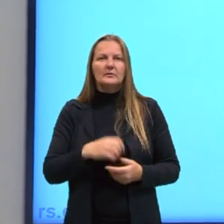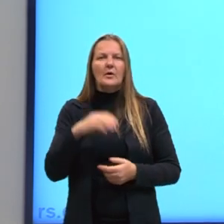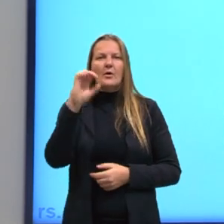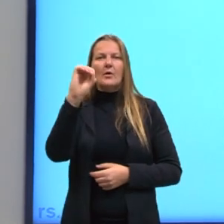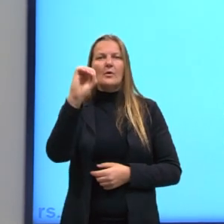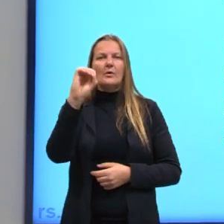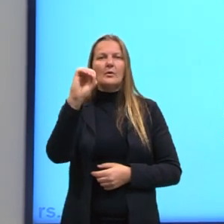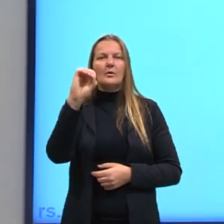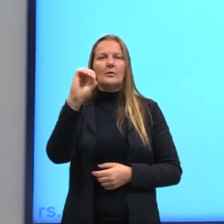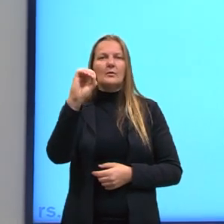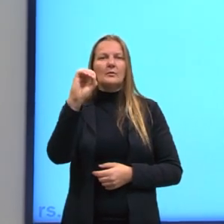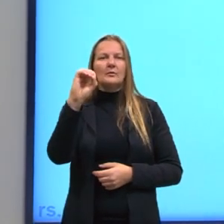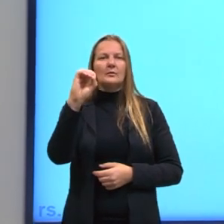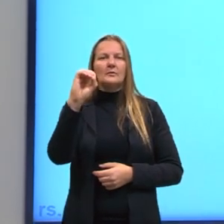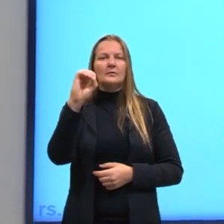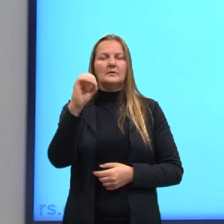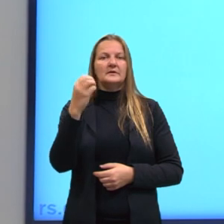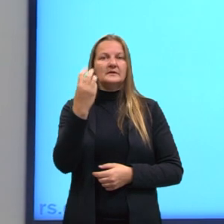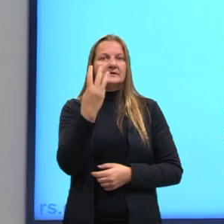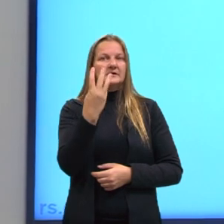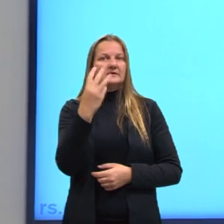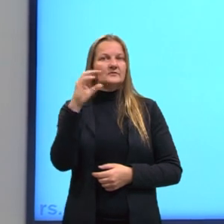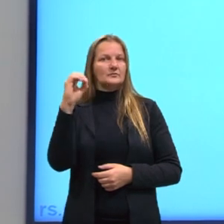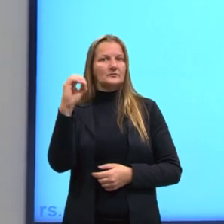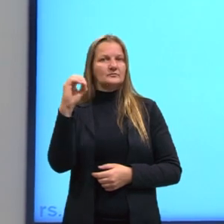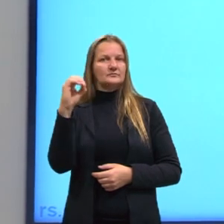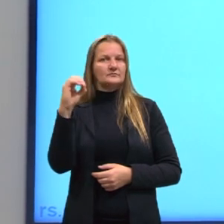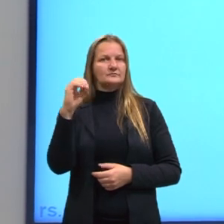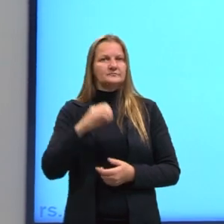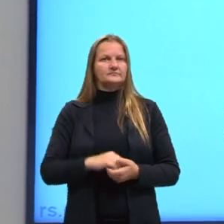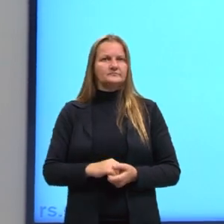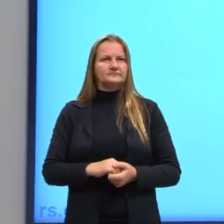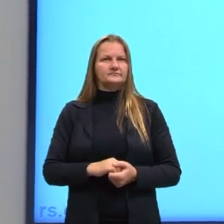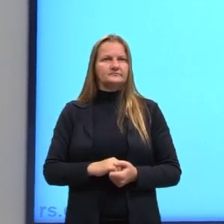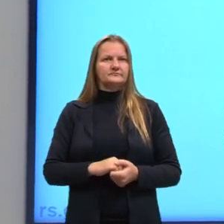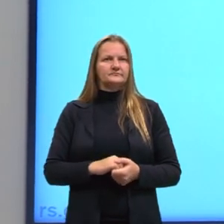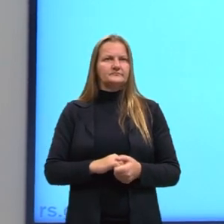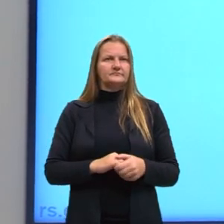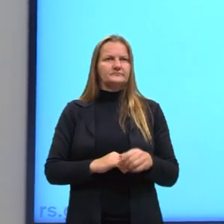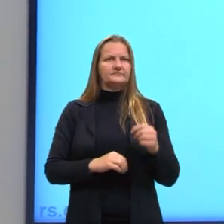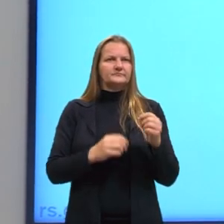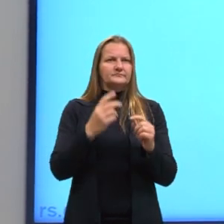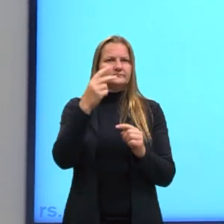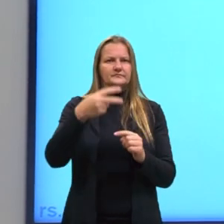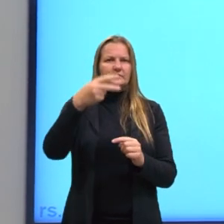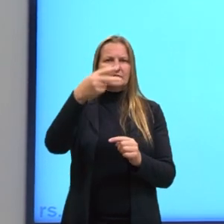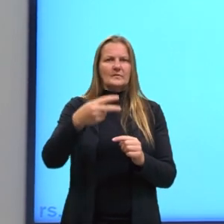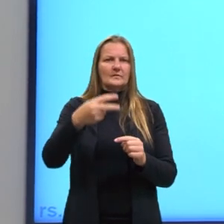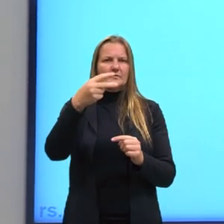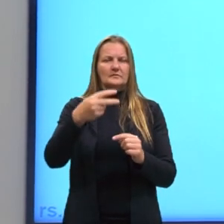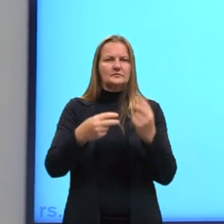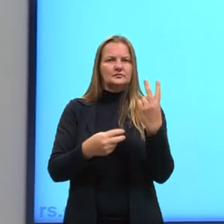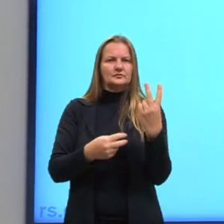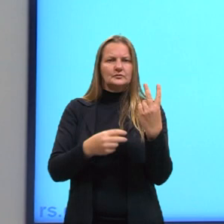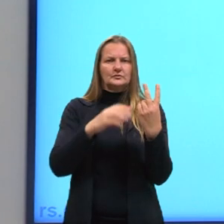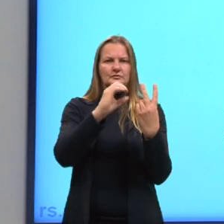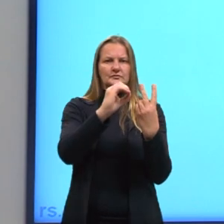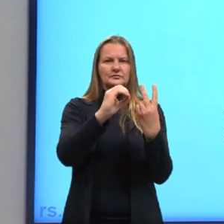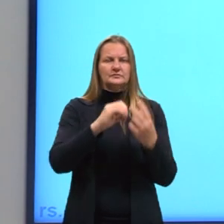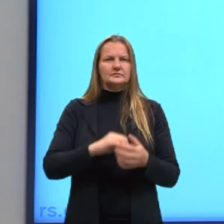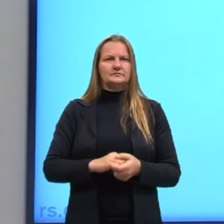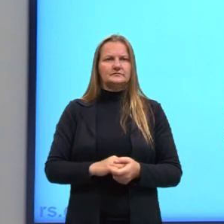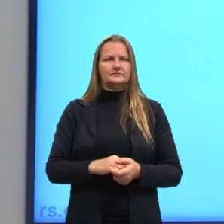oxigênio mas aqui nos produtos eu tenho 3G oxigênio do gás oxigênio só que nessas duas reações Eu tenho dois